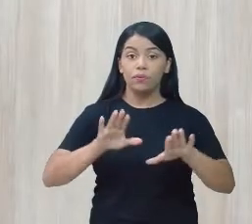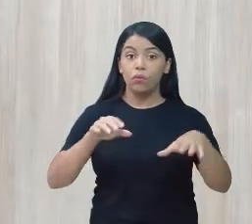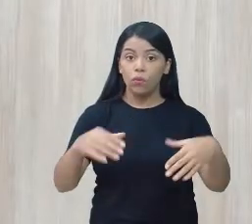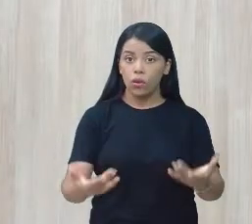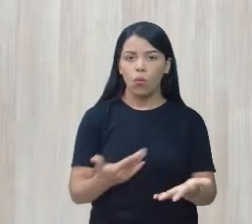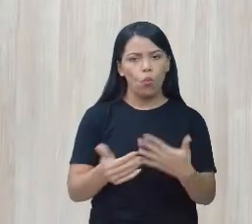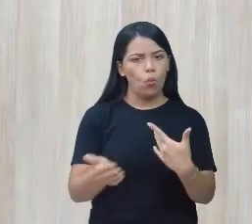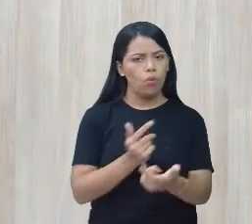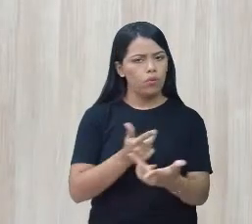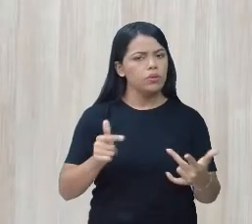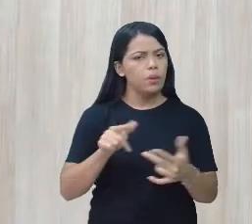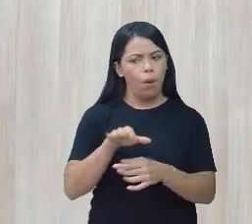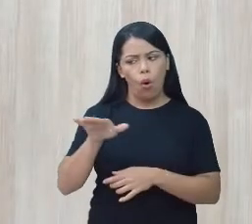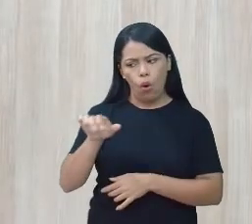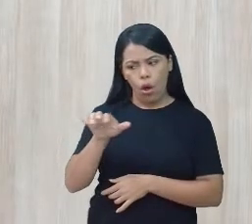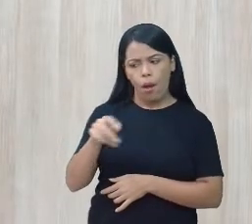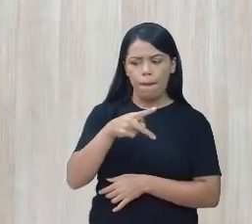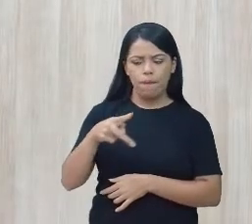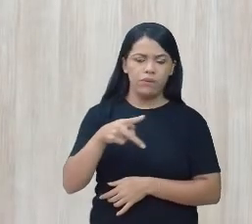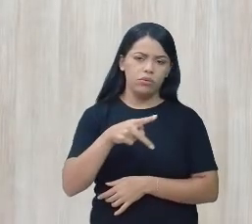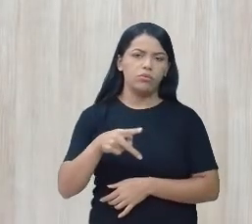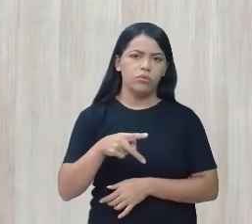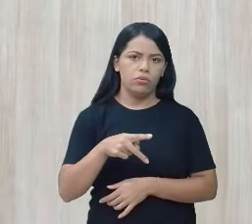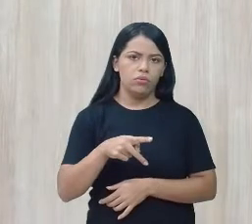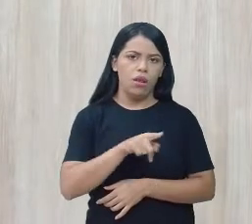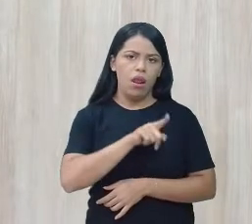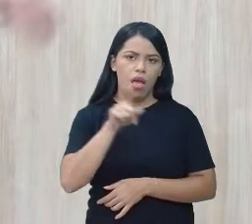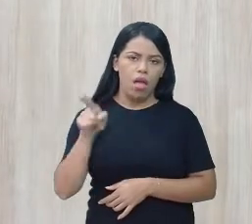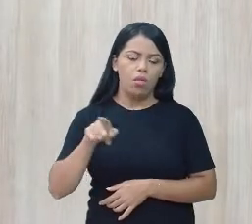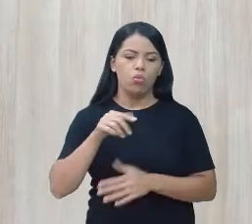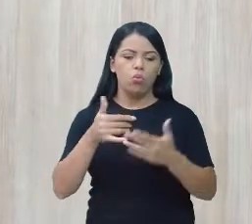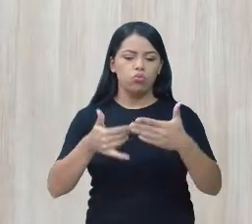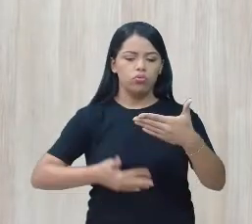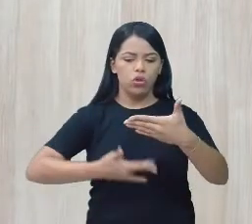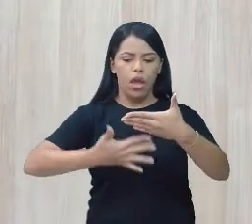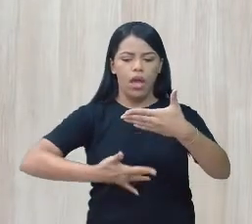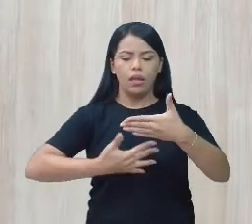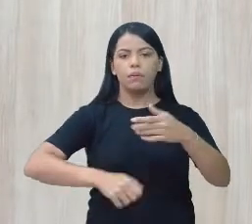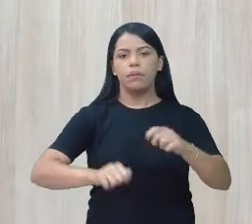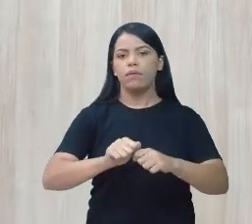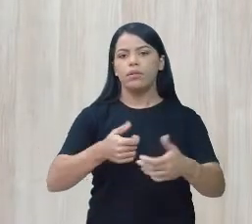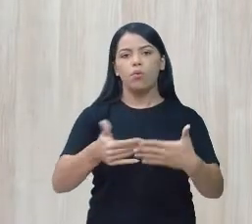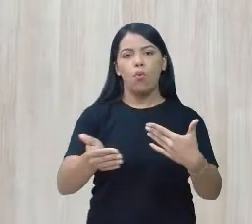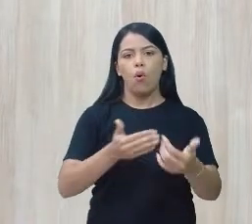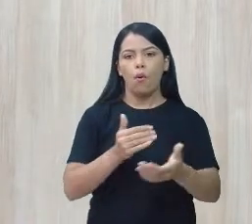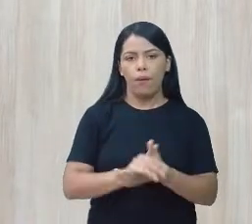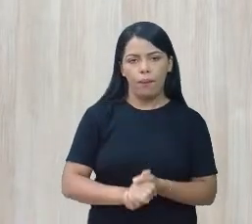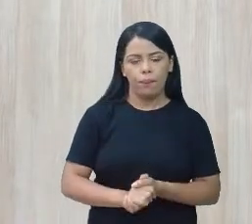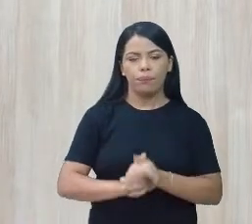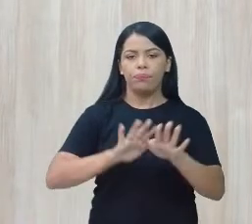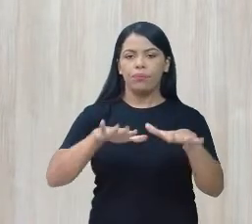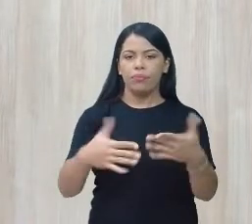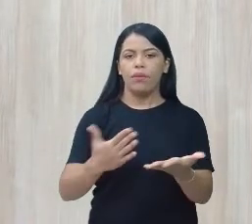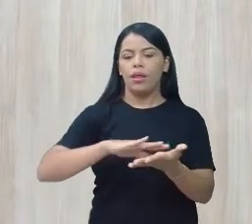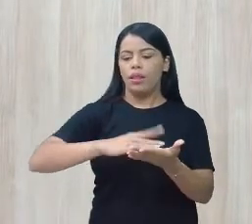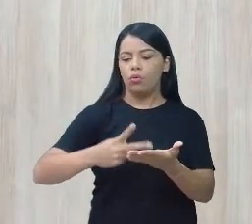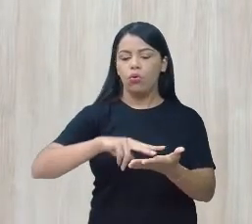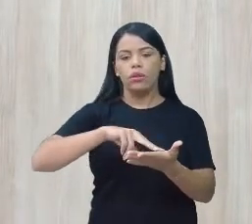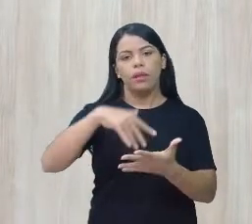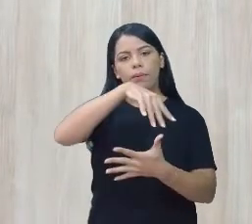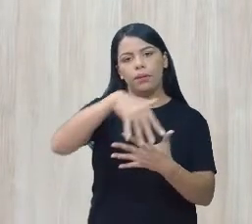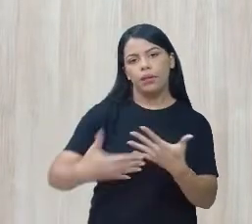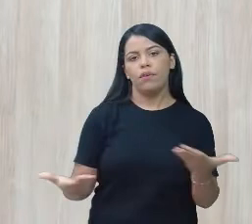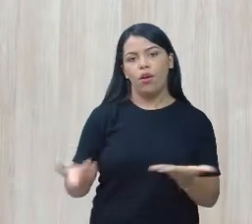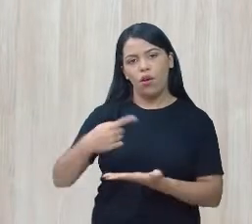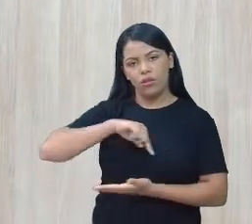vocês podem chamar a professora Camille no chat, tá certo? Para fazer qualquer comentário. Quem faz a tradução simultânea para a língua brasileira de sinais hoje é a nossa